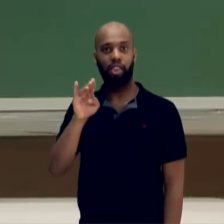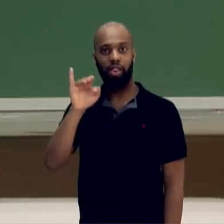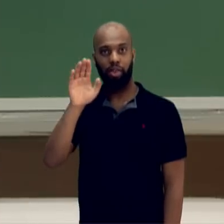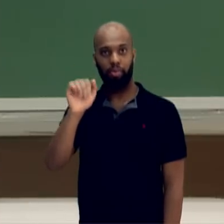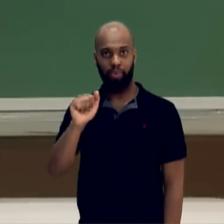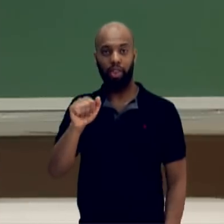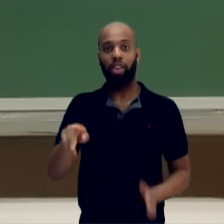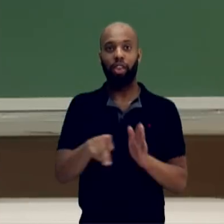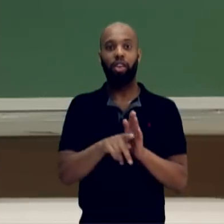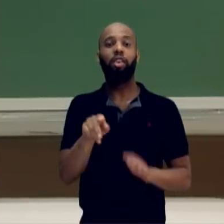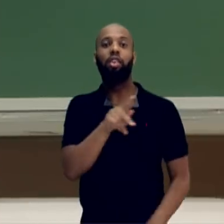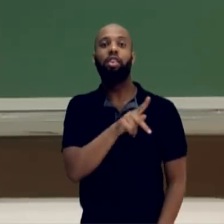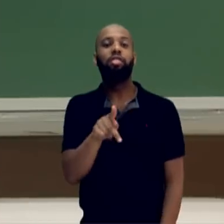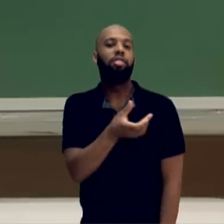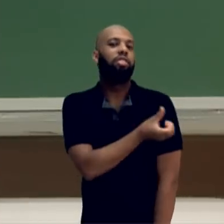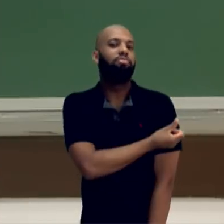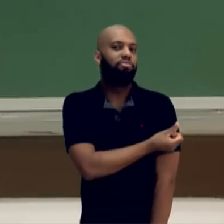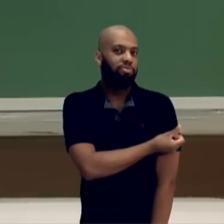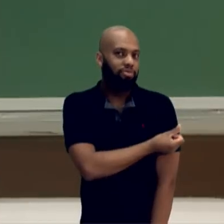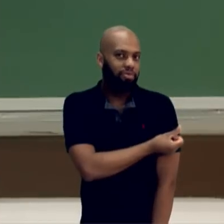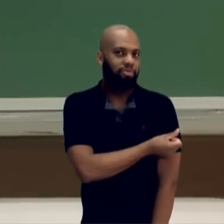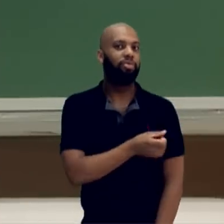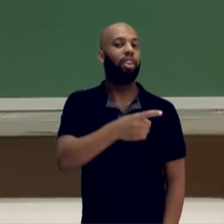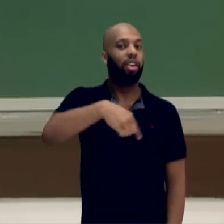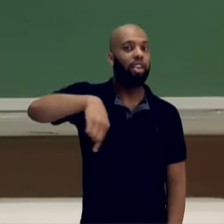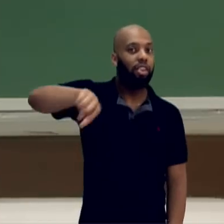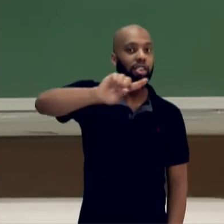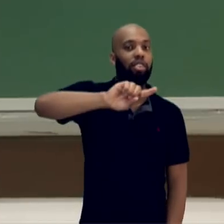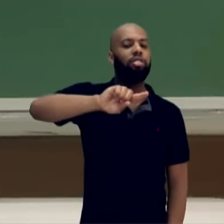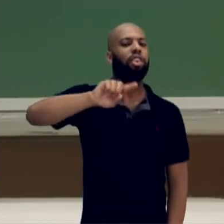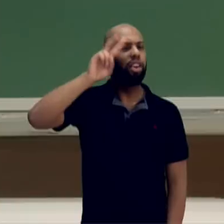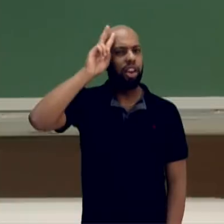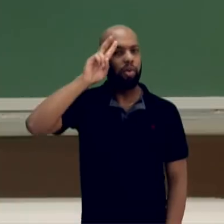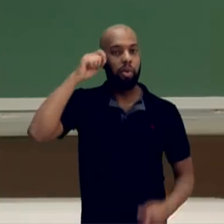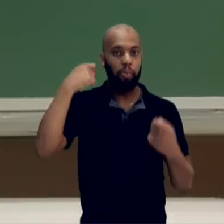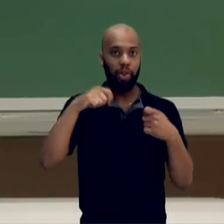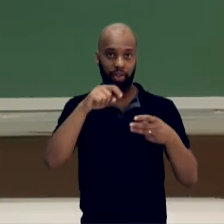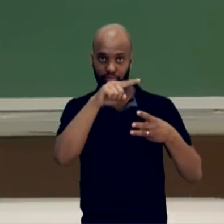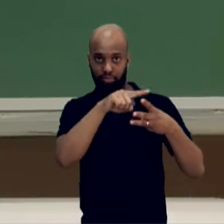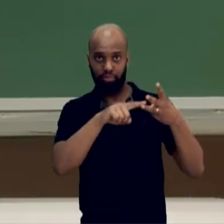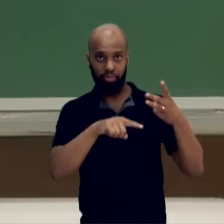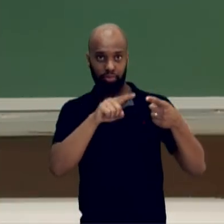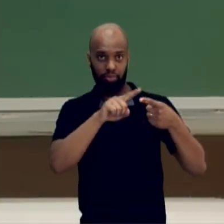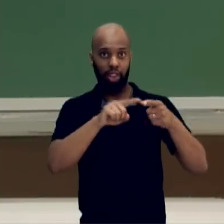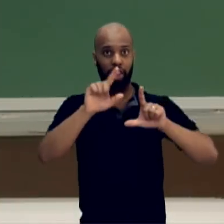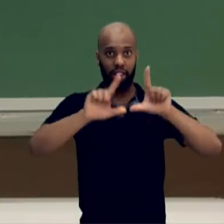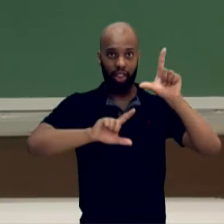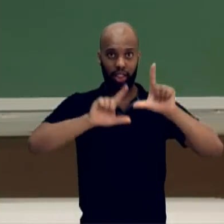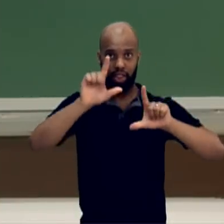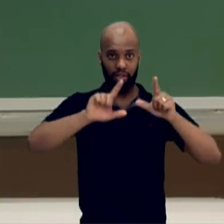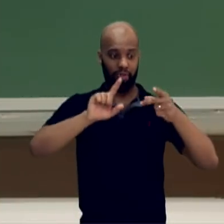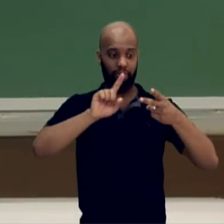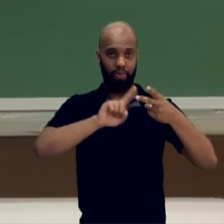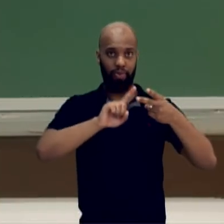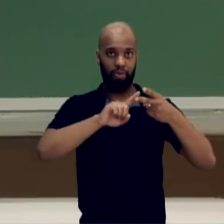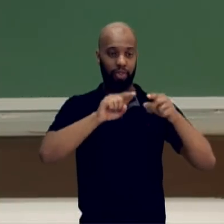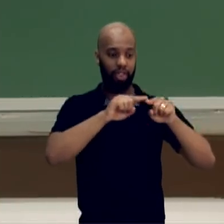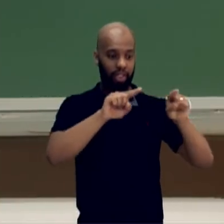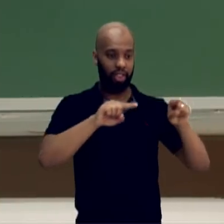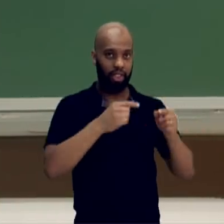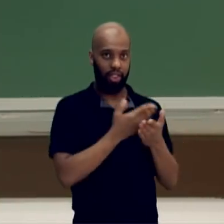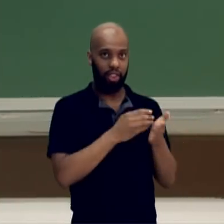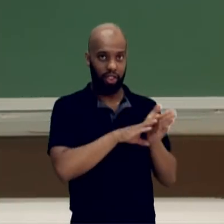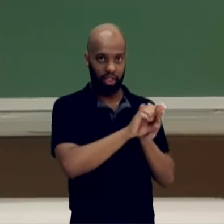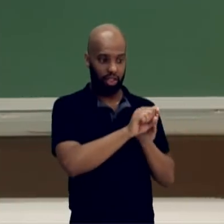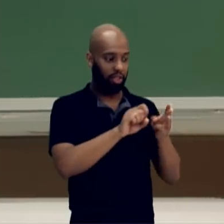os Suzanos. Lembrando vocês que estaremos em 3 canais, na TV aberta, no Classroom